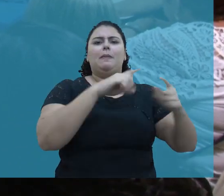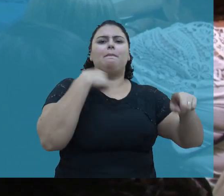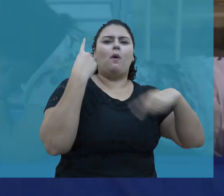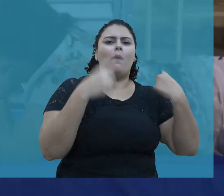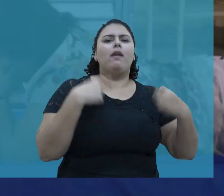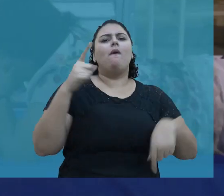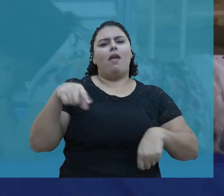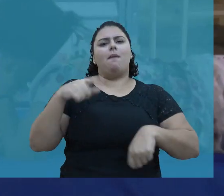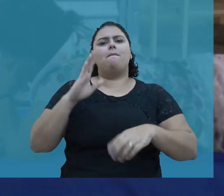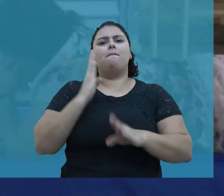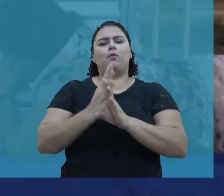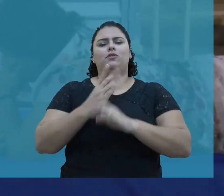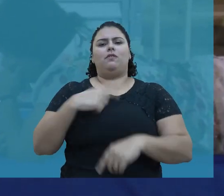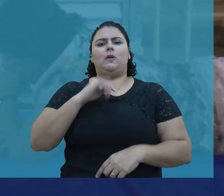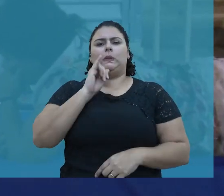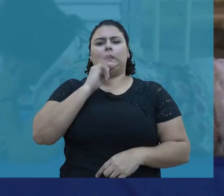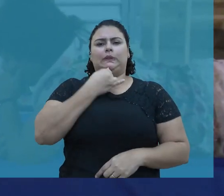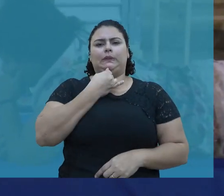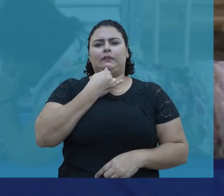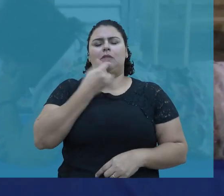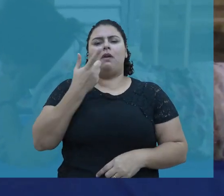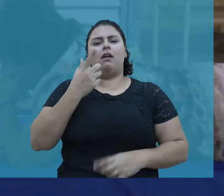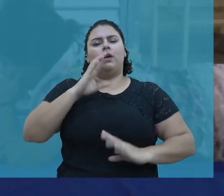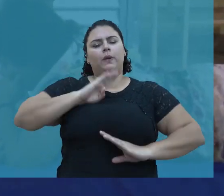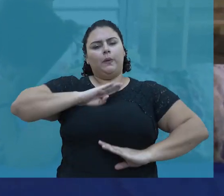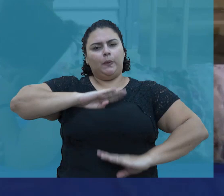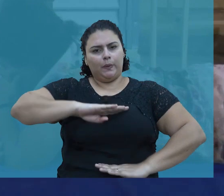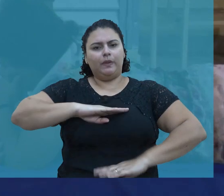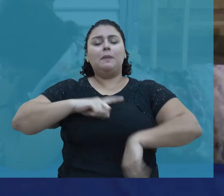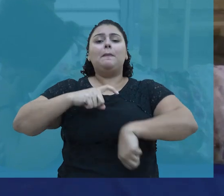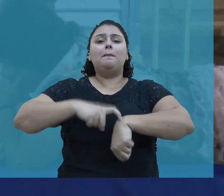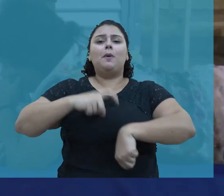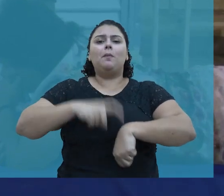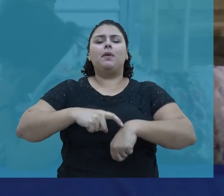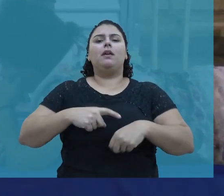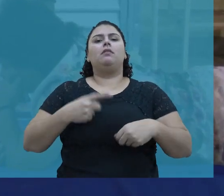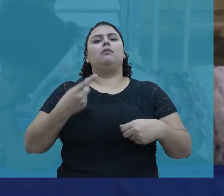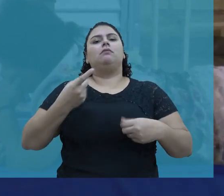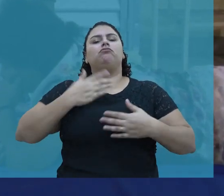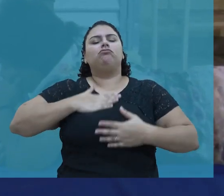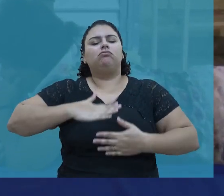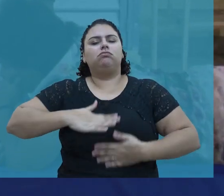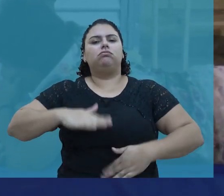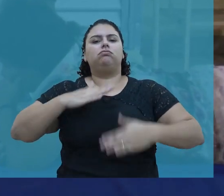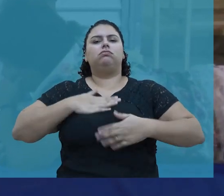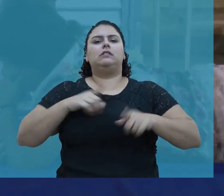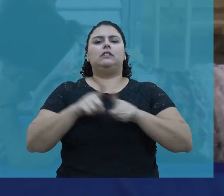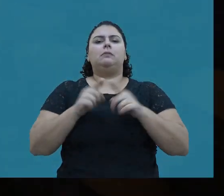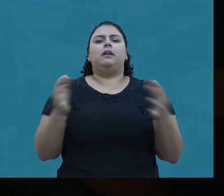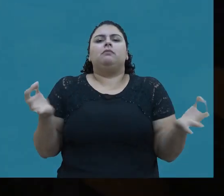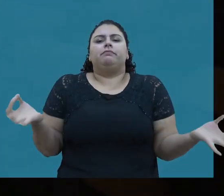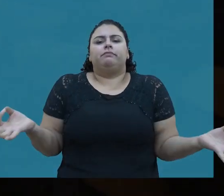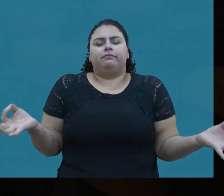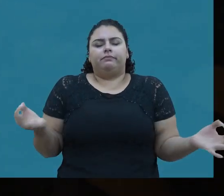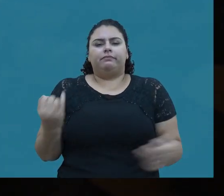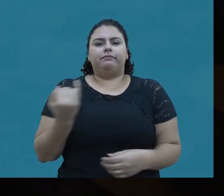do luto. Para aliviar a dor, o projeto oferece momentos de relaxamento com direito à meditação